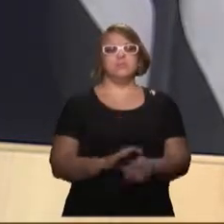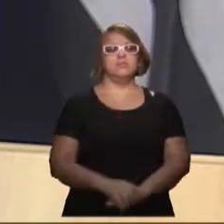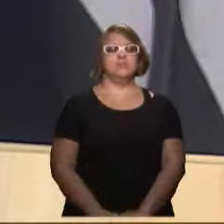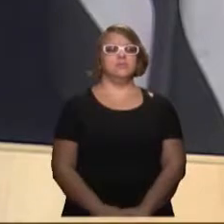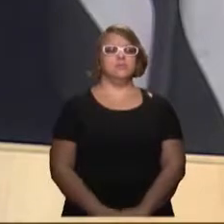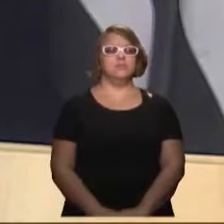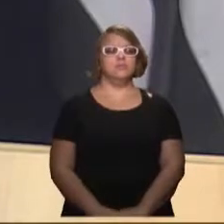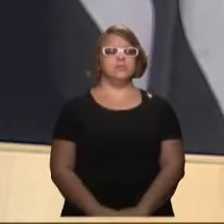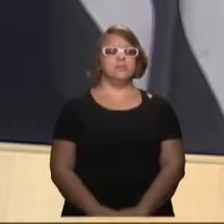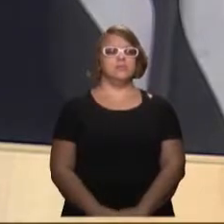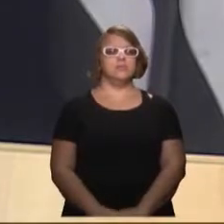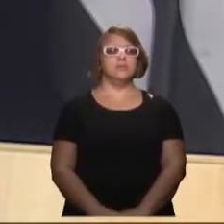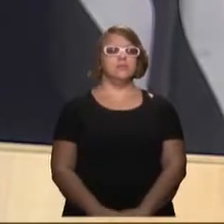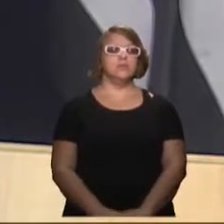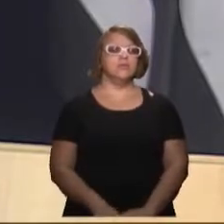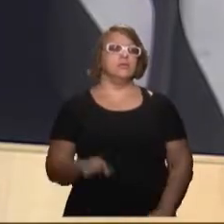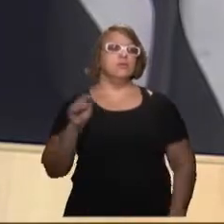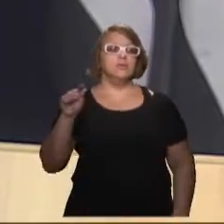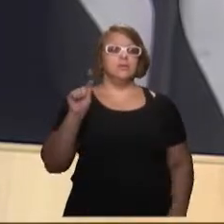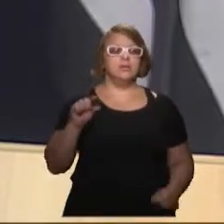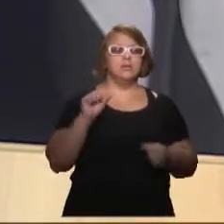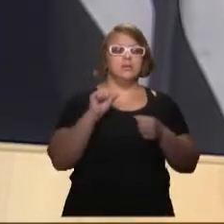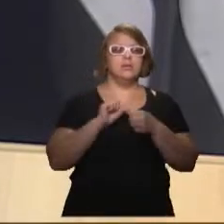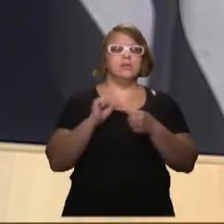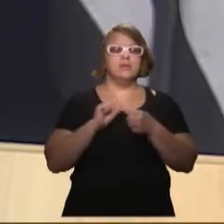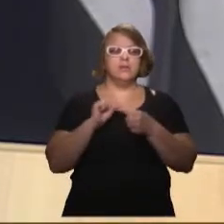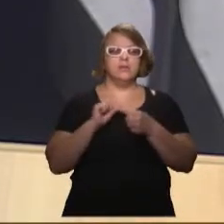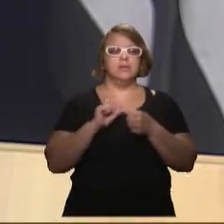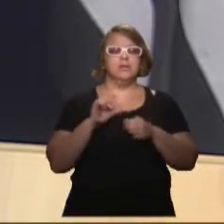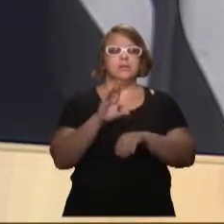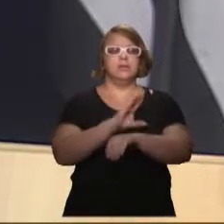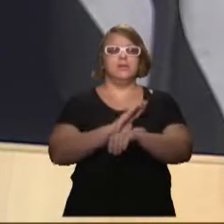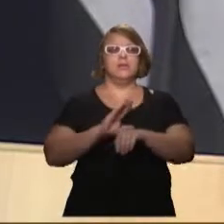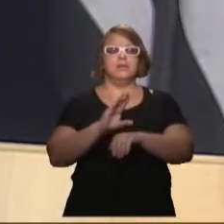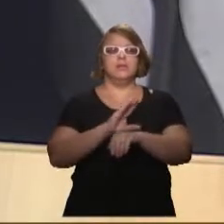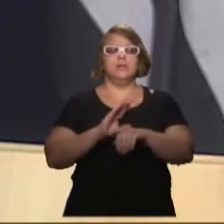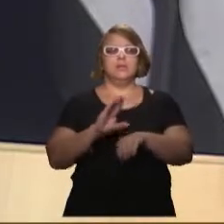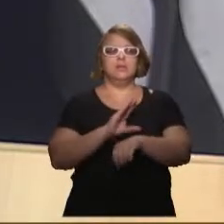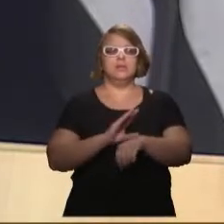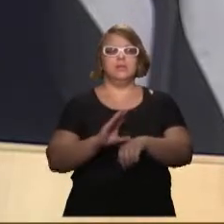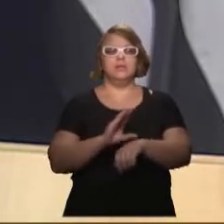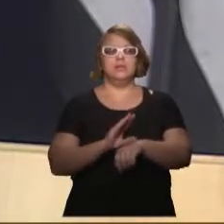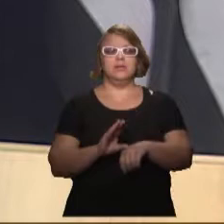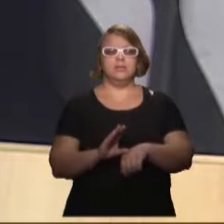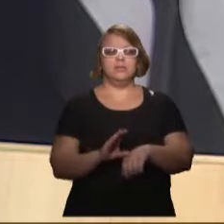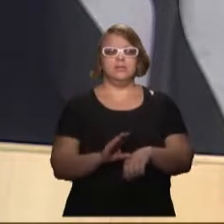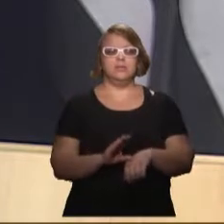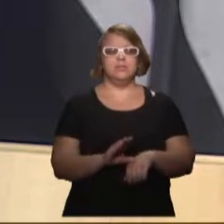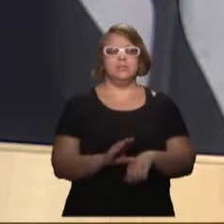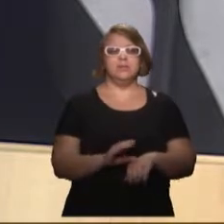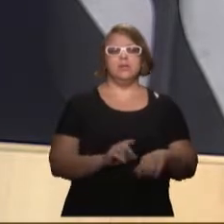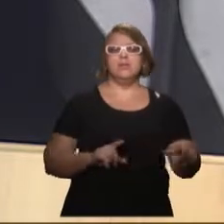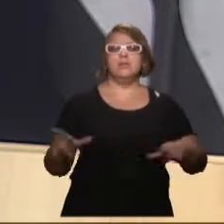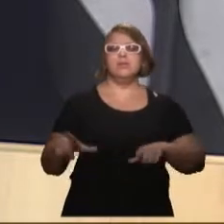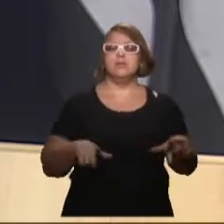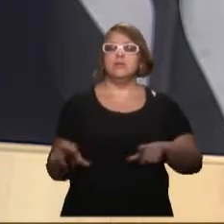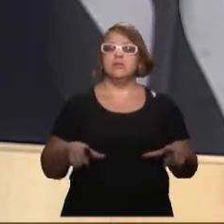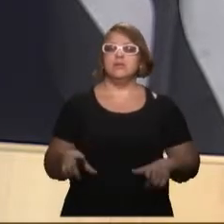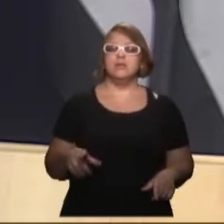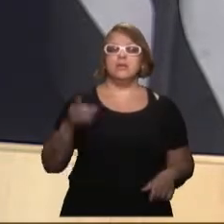Para você cursar e provar que trabalha o dia todo e faz uma faculdade à noite, é